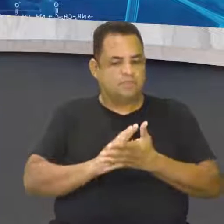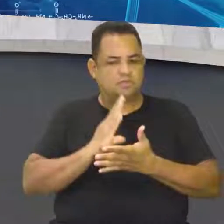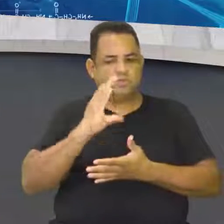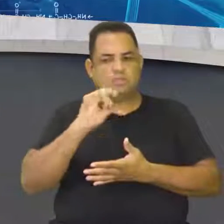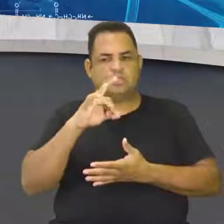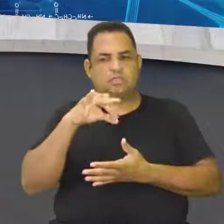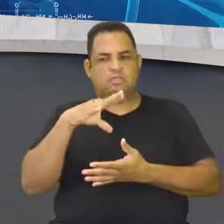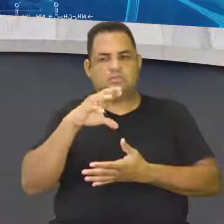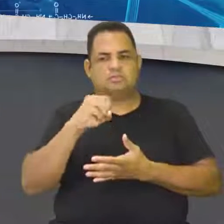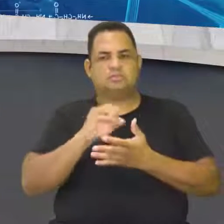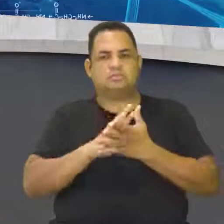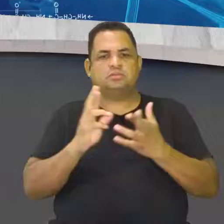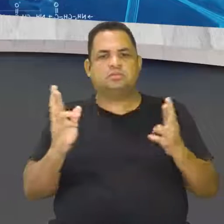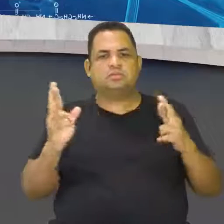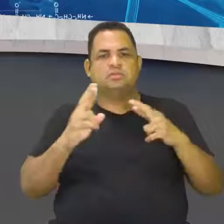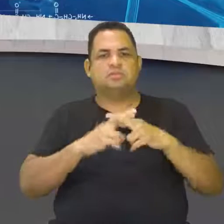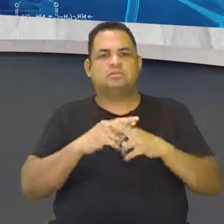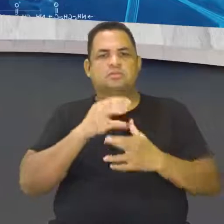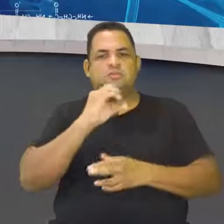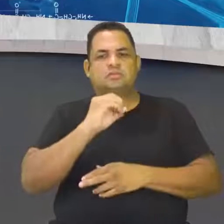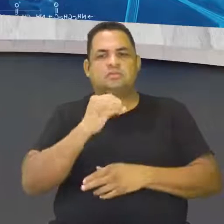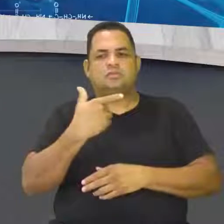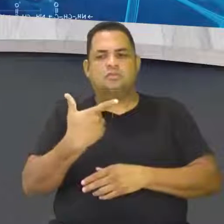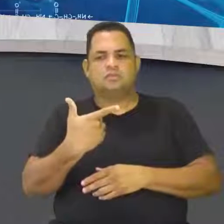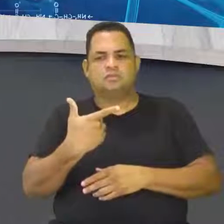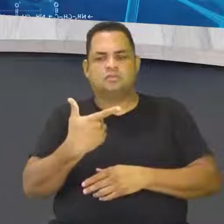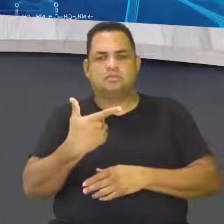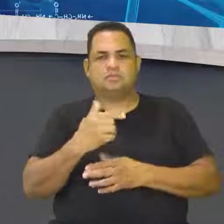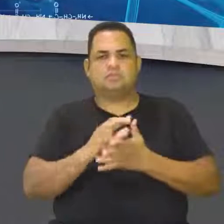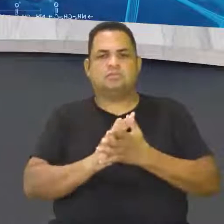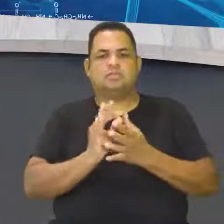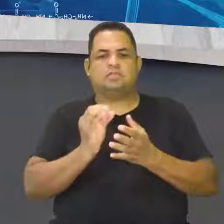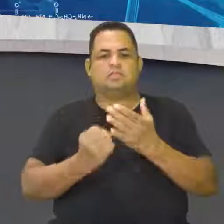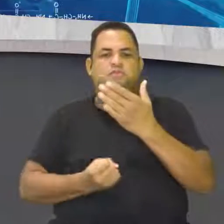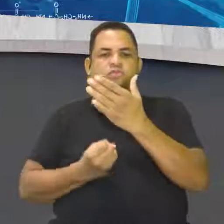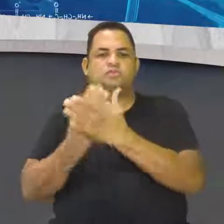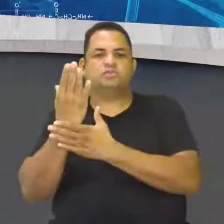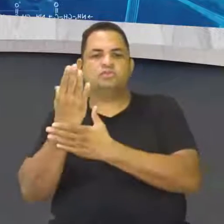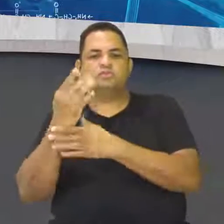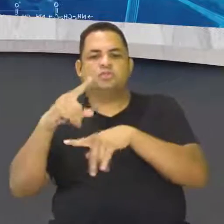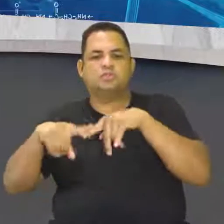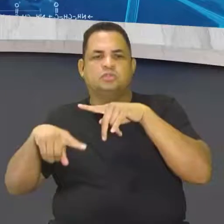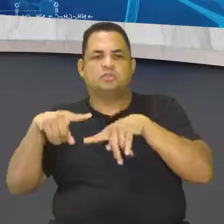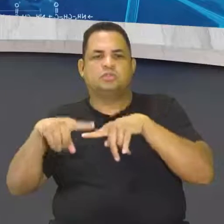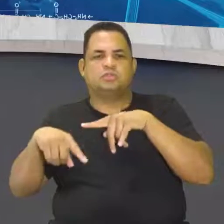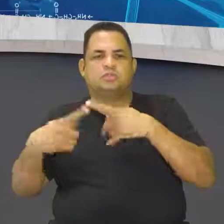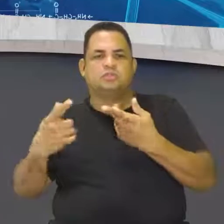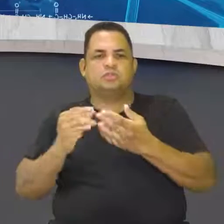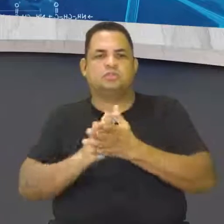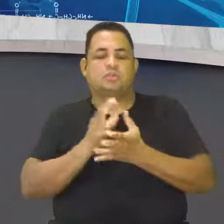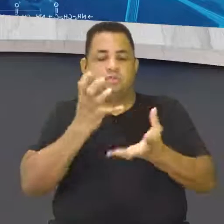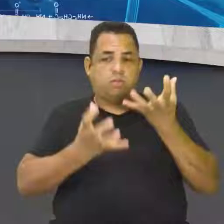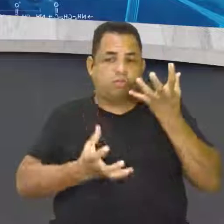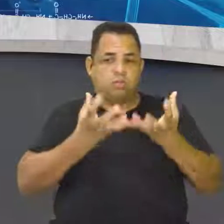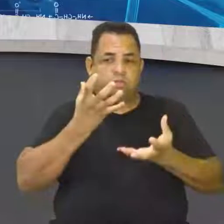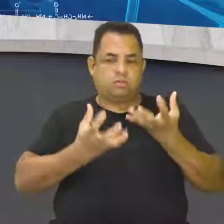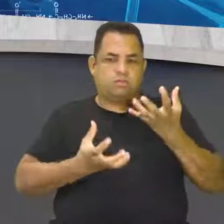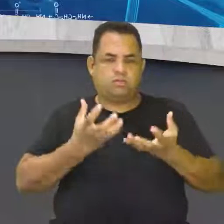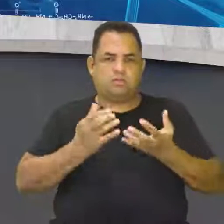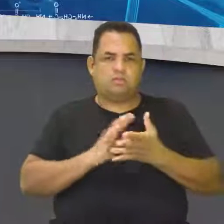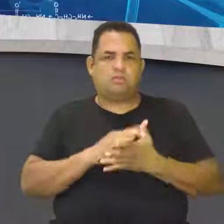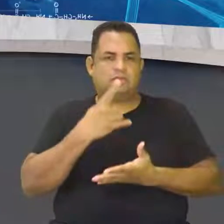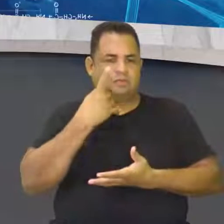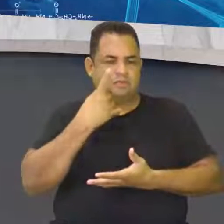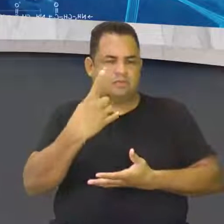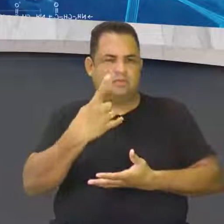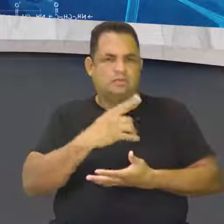cálcio e vai reagir com o oxigênio para formar um produto na combustão. Então,